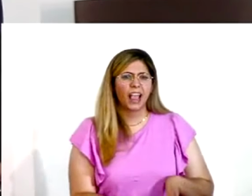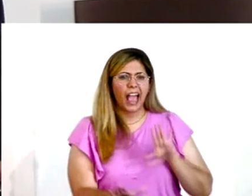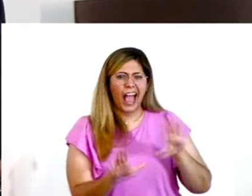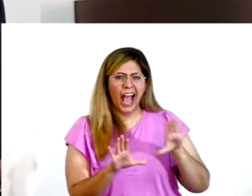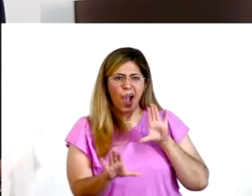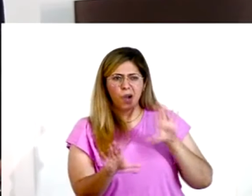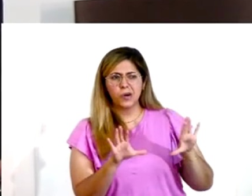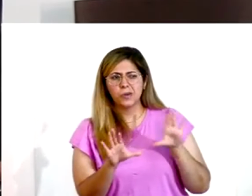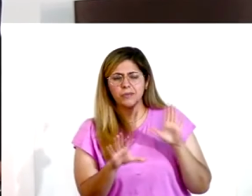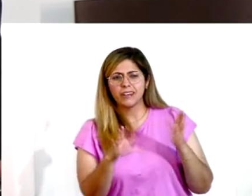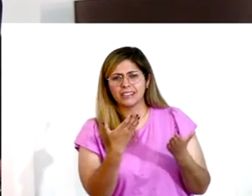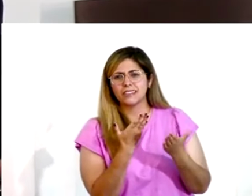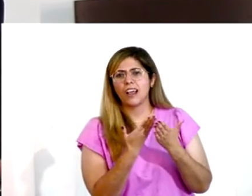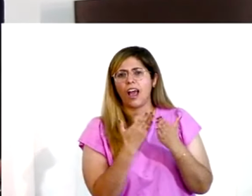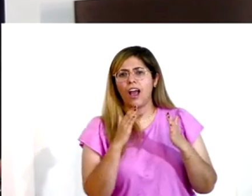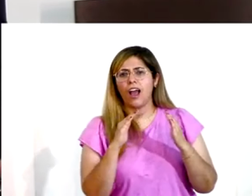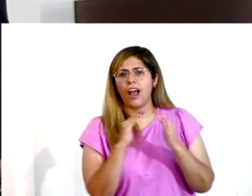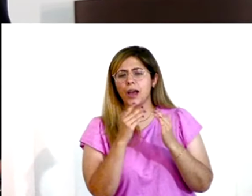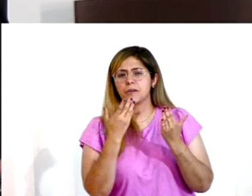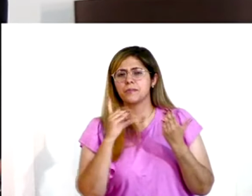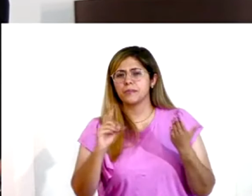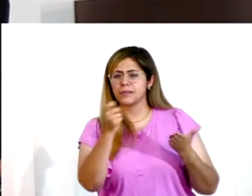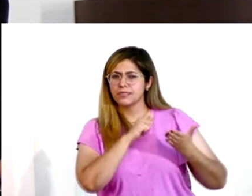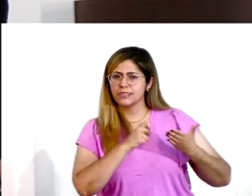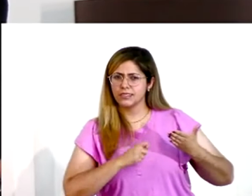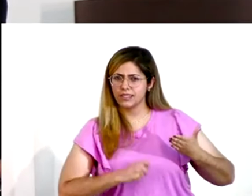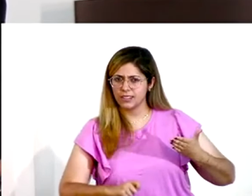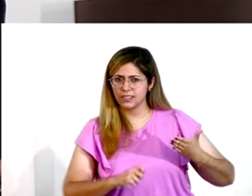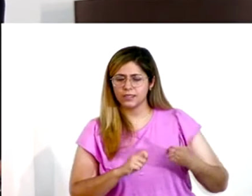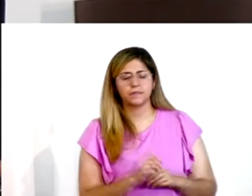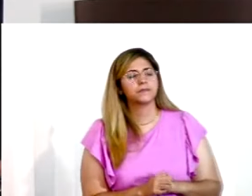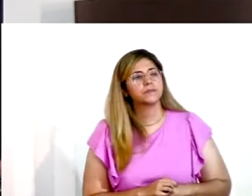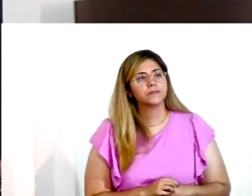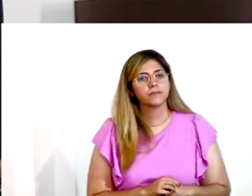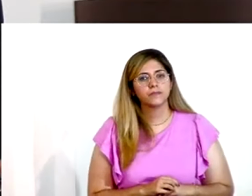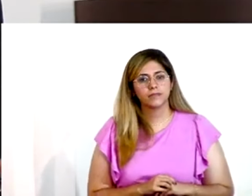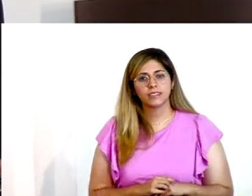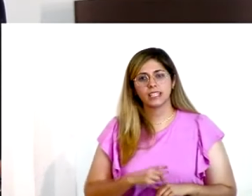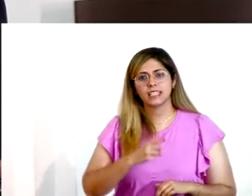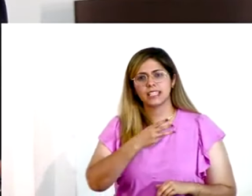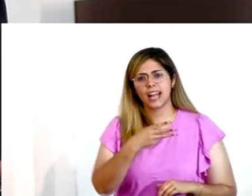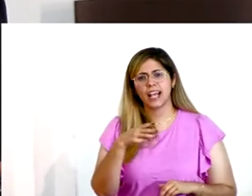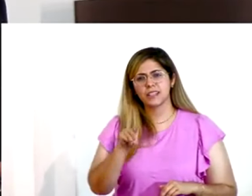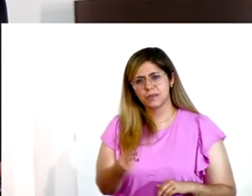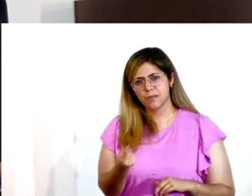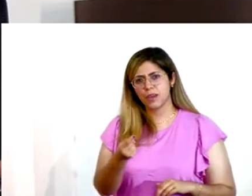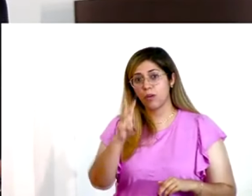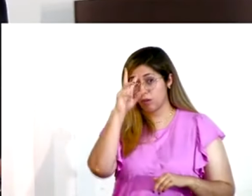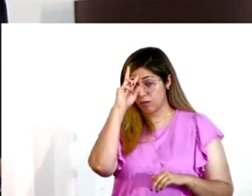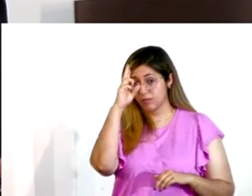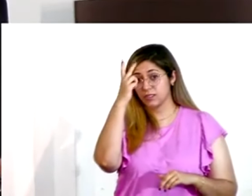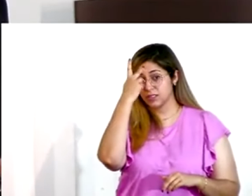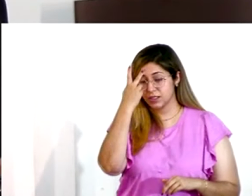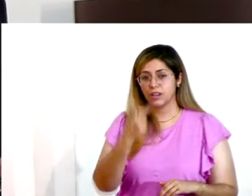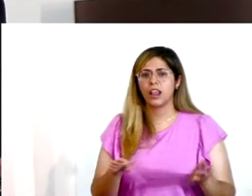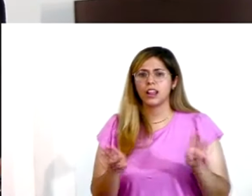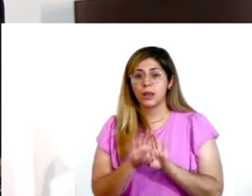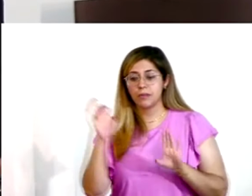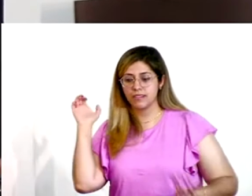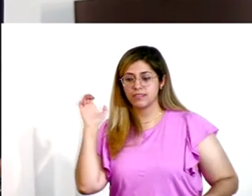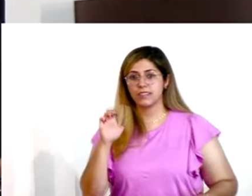conversões narradas nas Escrituras, dentre elas os 3.000 convertidos, na pregação de